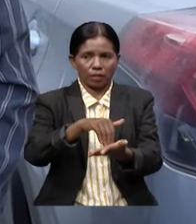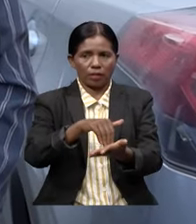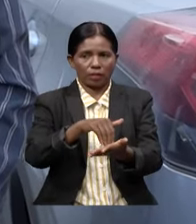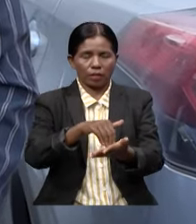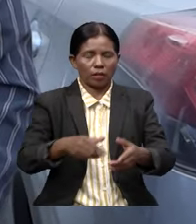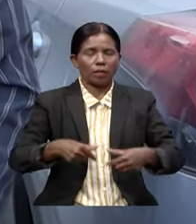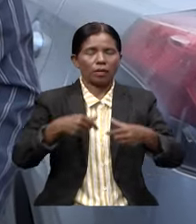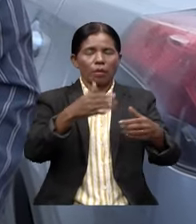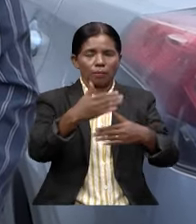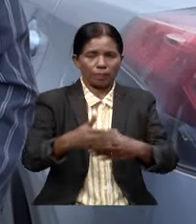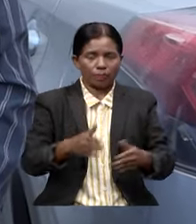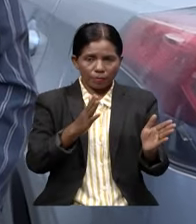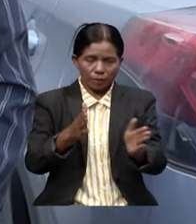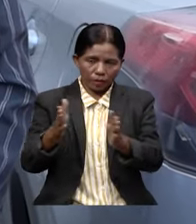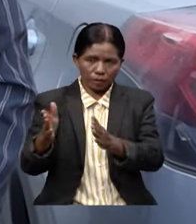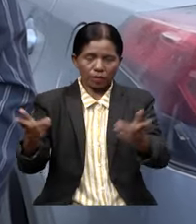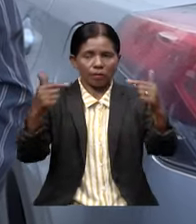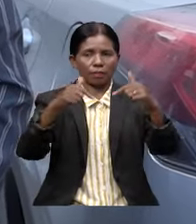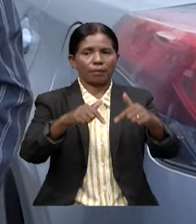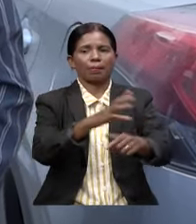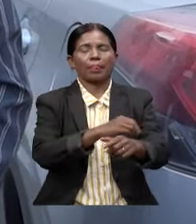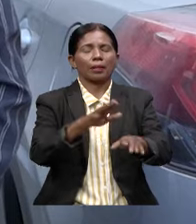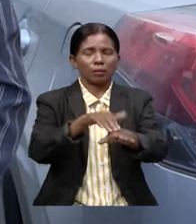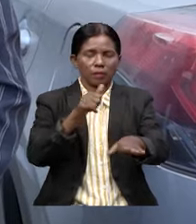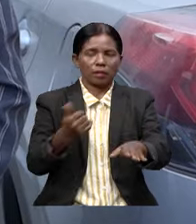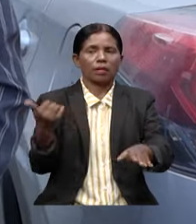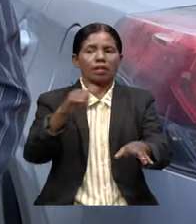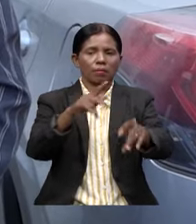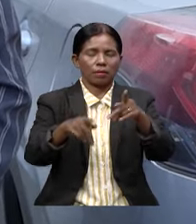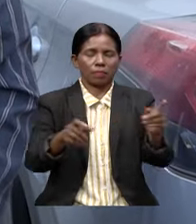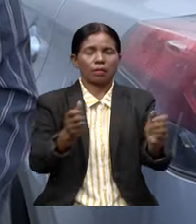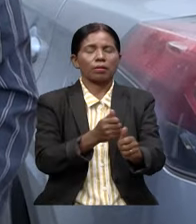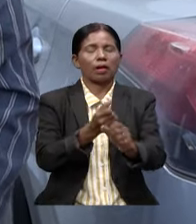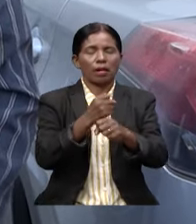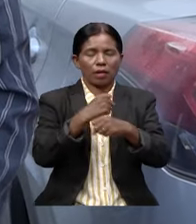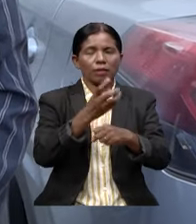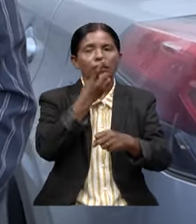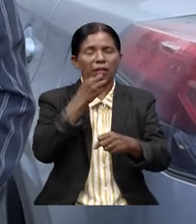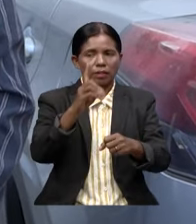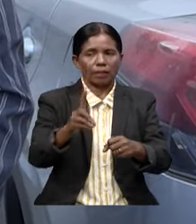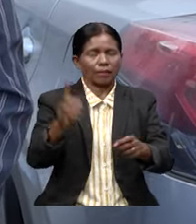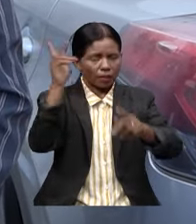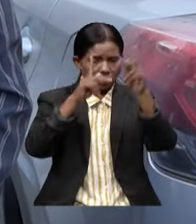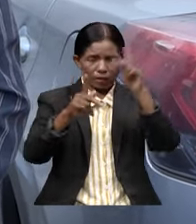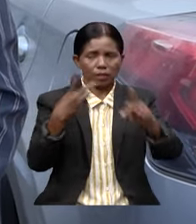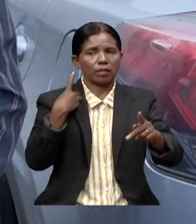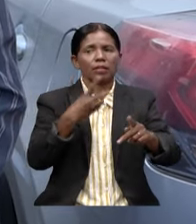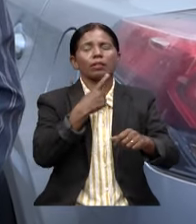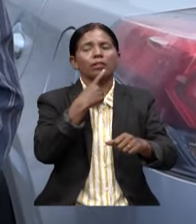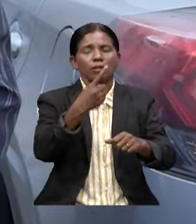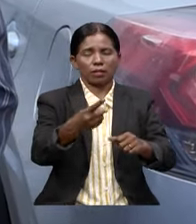redistribuir filha falha o processo mais psíquico de chamada filha falha, cliente se irá unir mais presta declaração. Caso ainda nem está tudo de